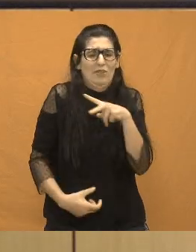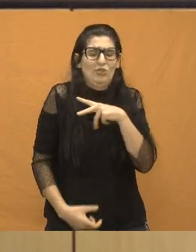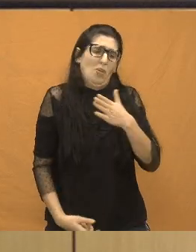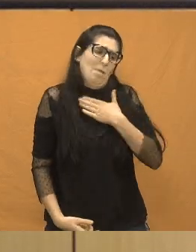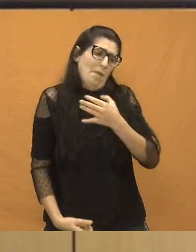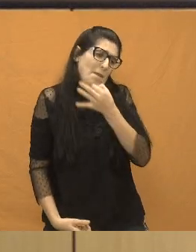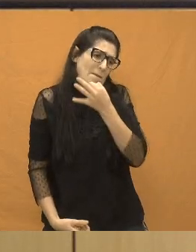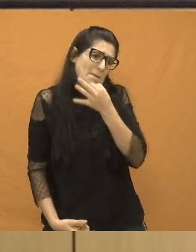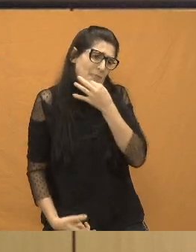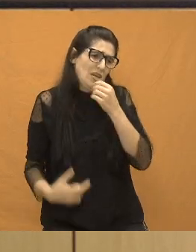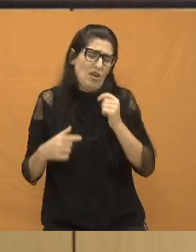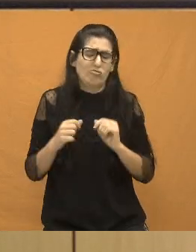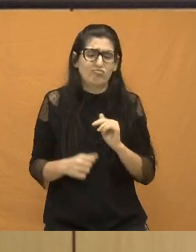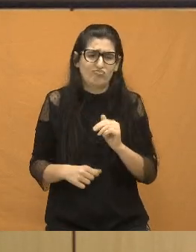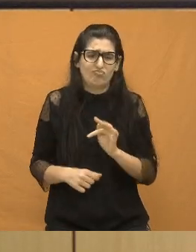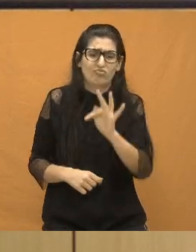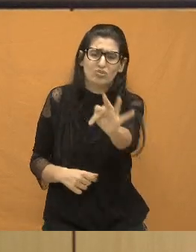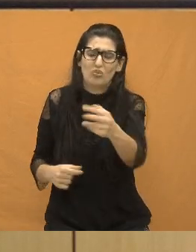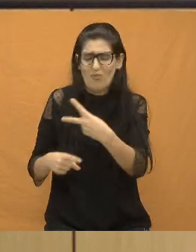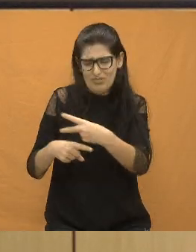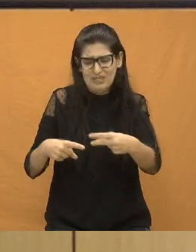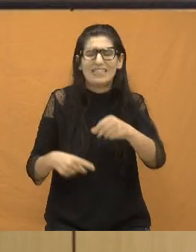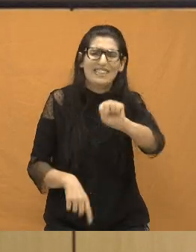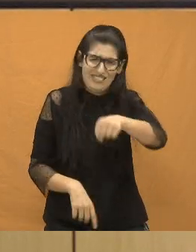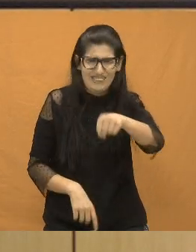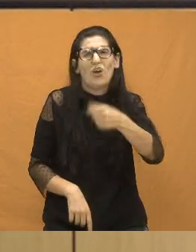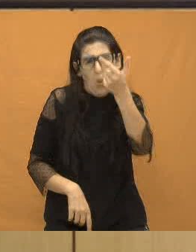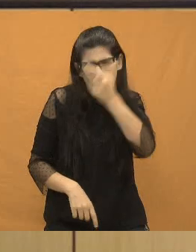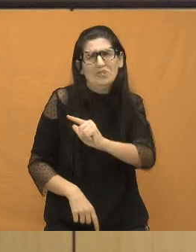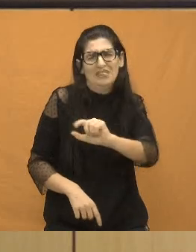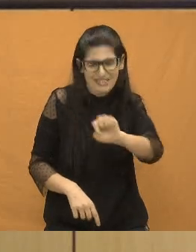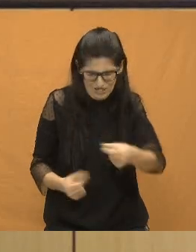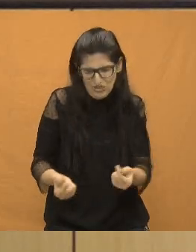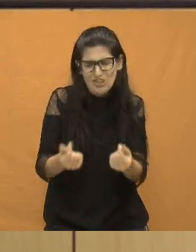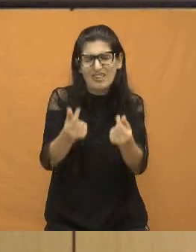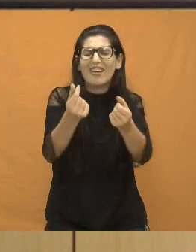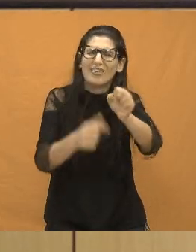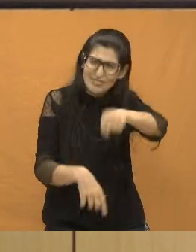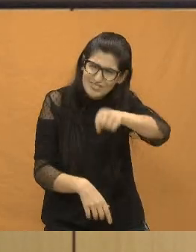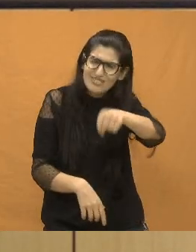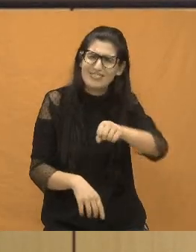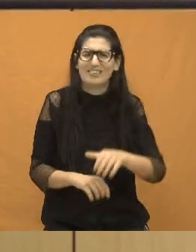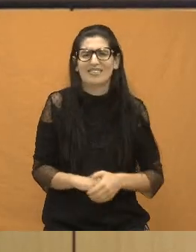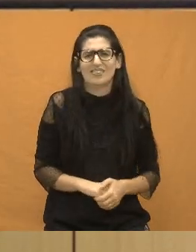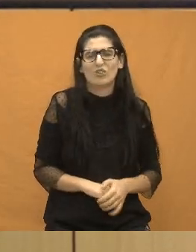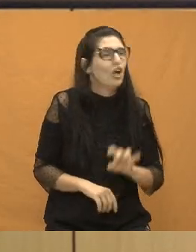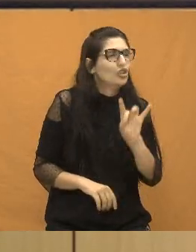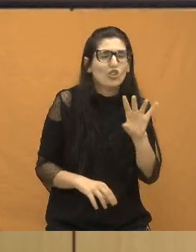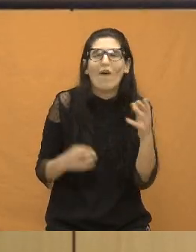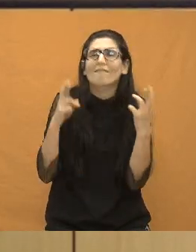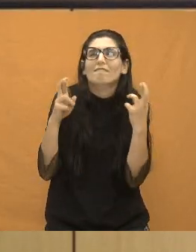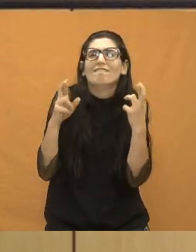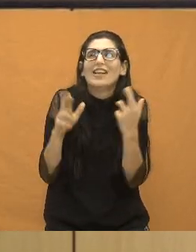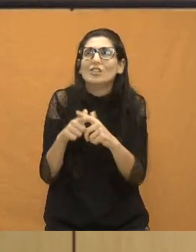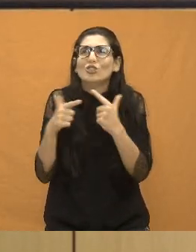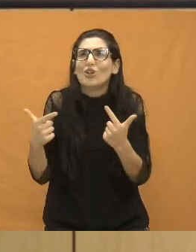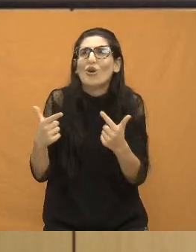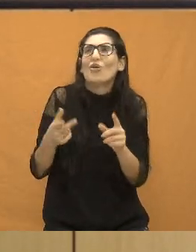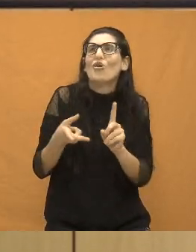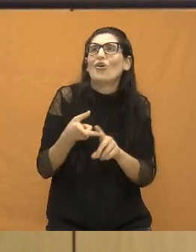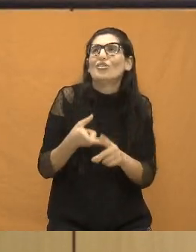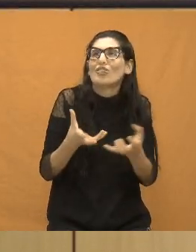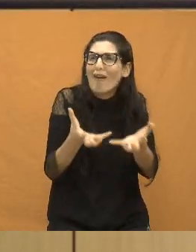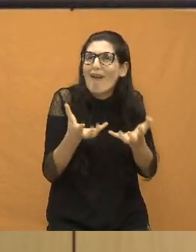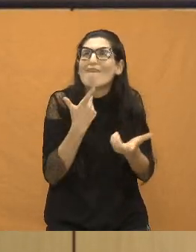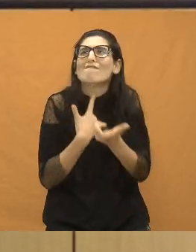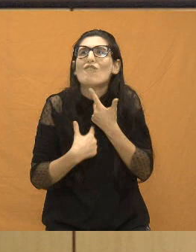certeza do empenho, que a gente sabe que não depende só do otimismo, da determinação